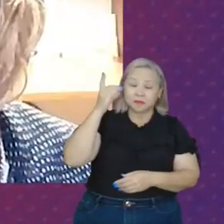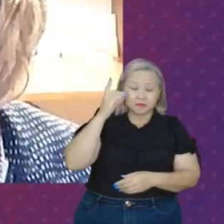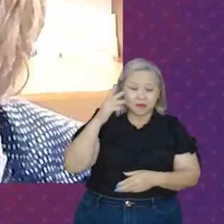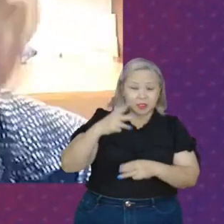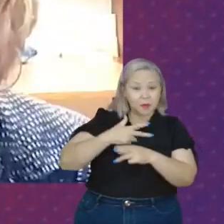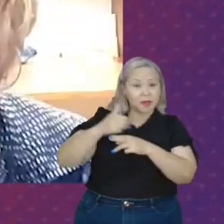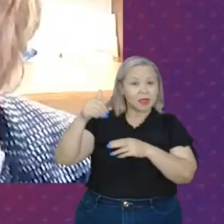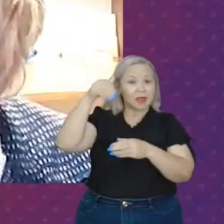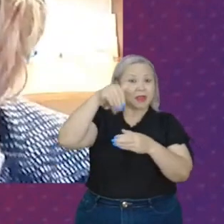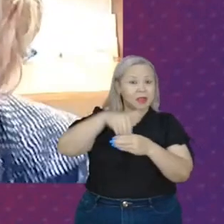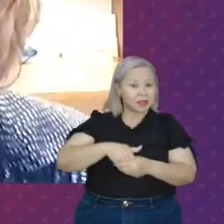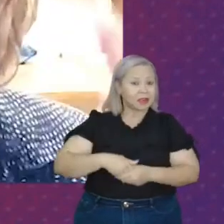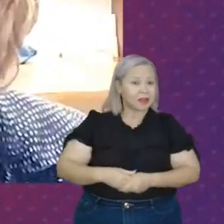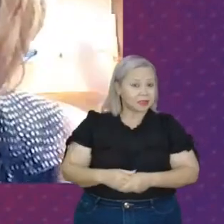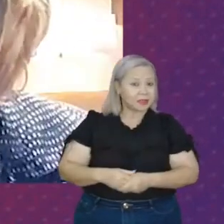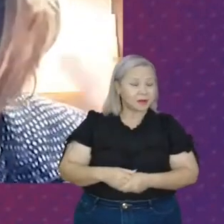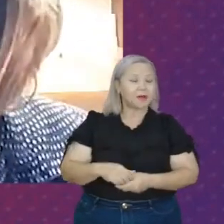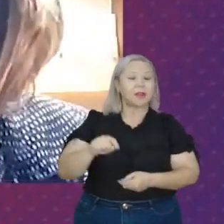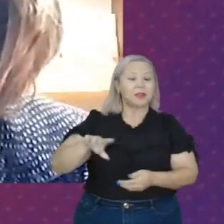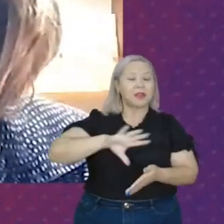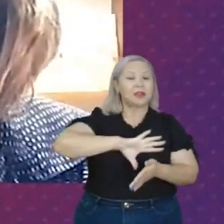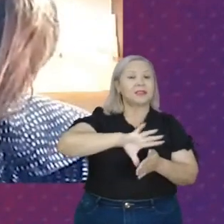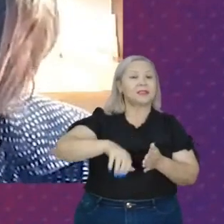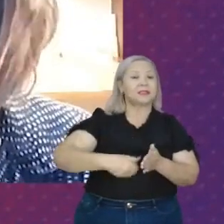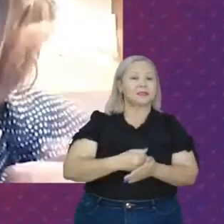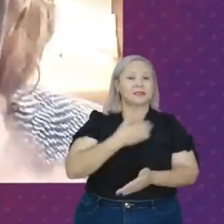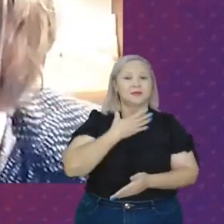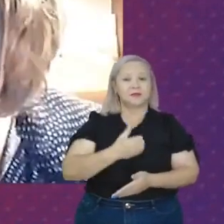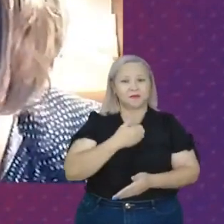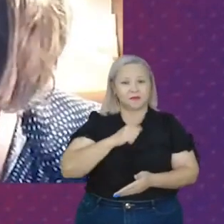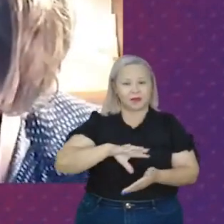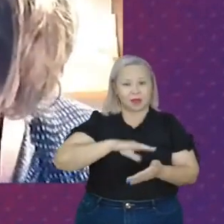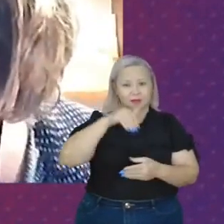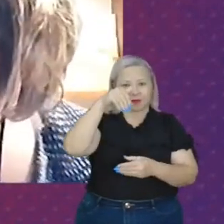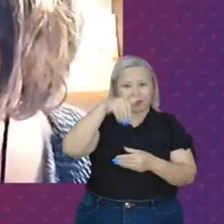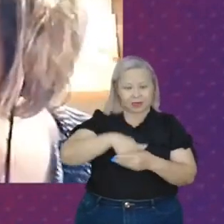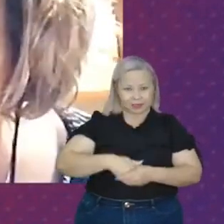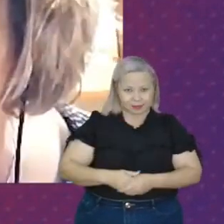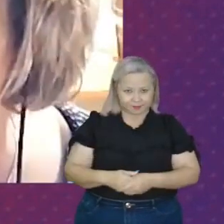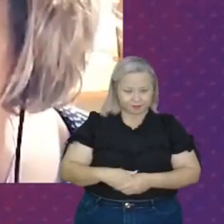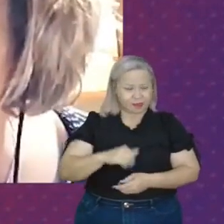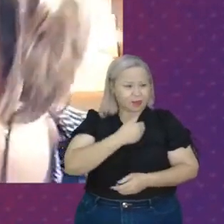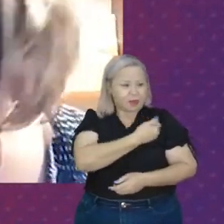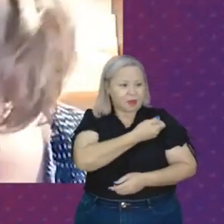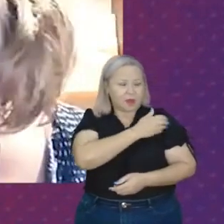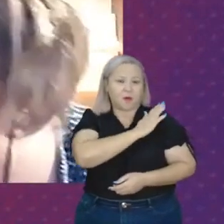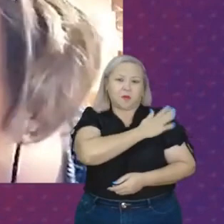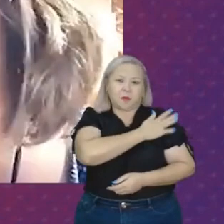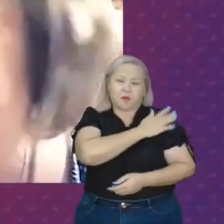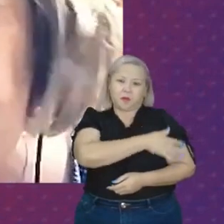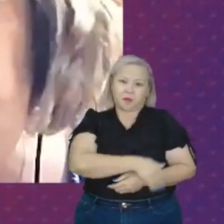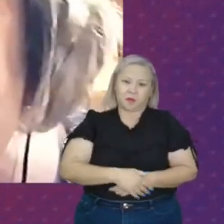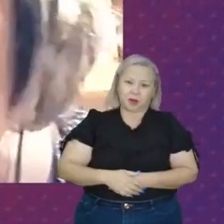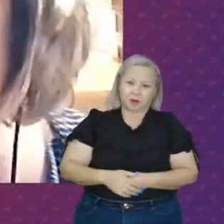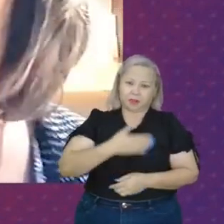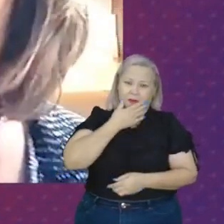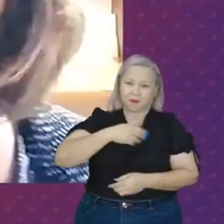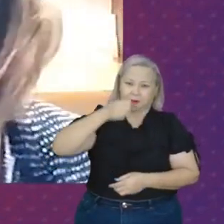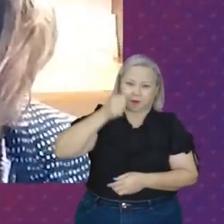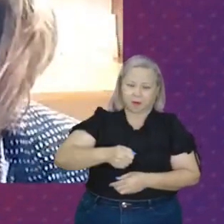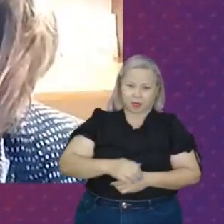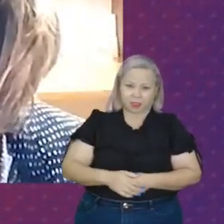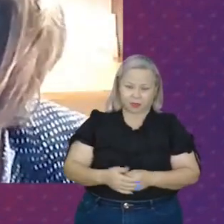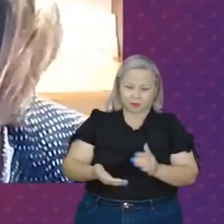a eleição. A primeira mulher, no golpe misógino. E todos os ataques e as construções onde se teceu